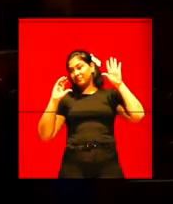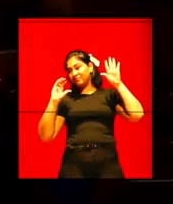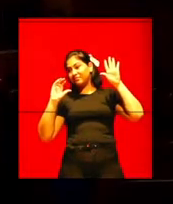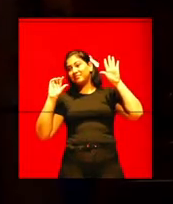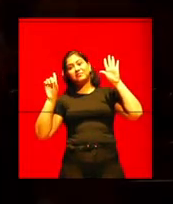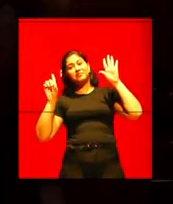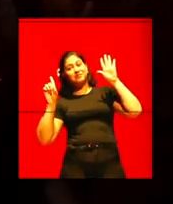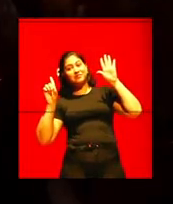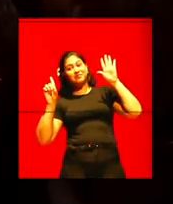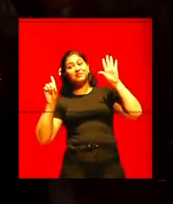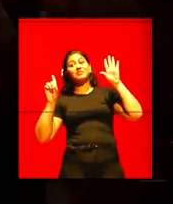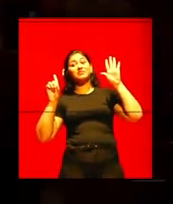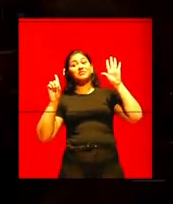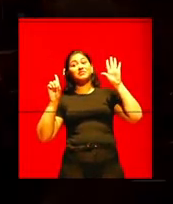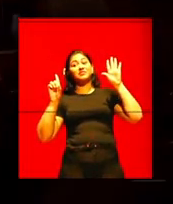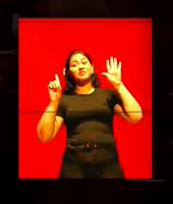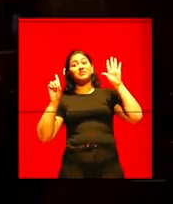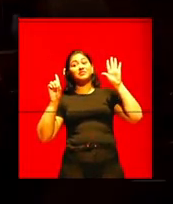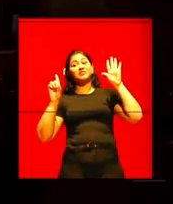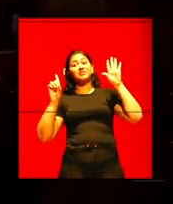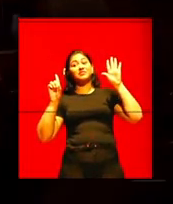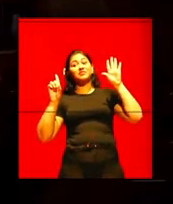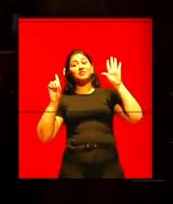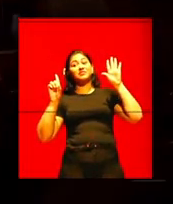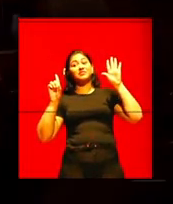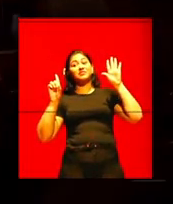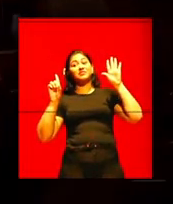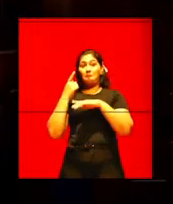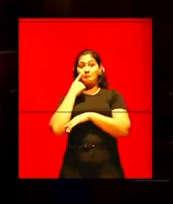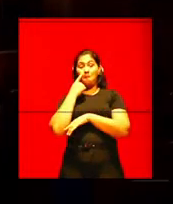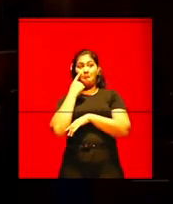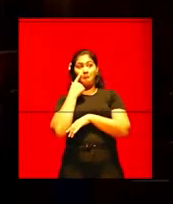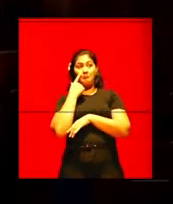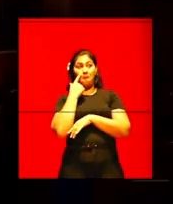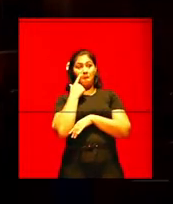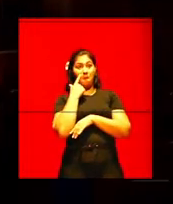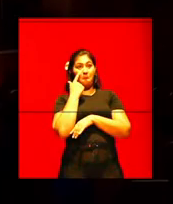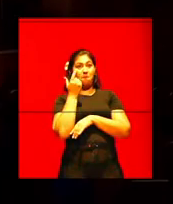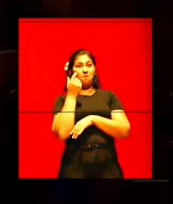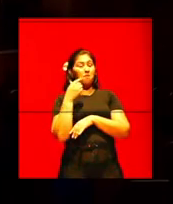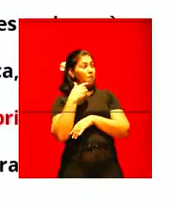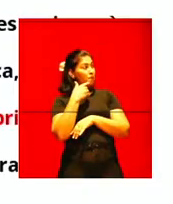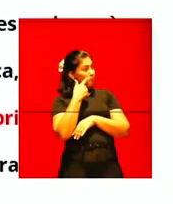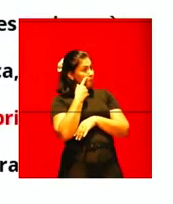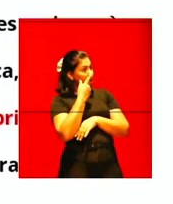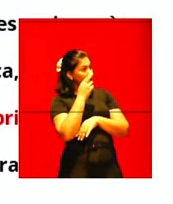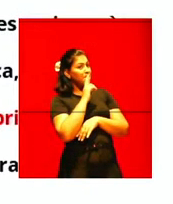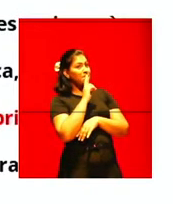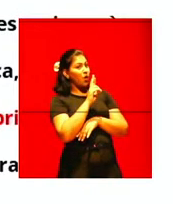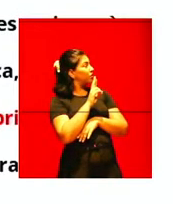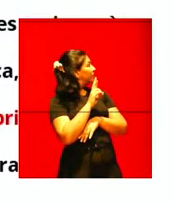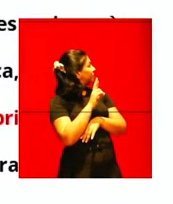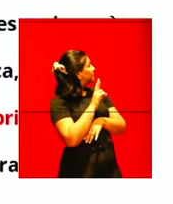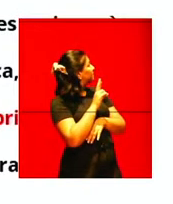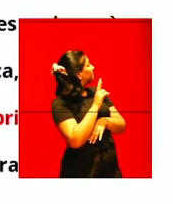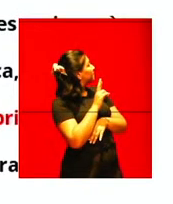D, letra E. Vamos ver se vocês acertaram. Pode passar.